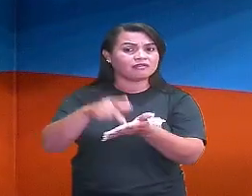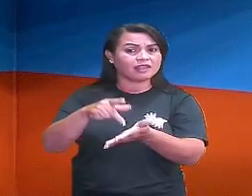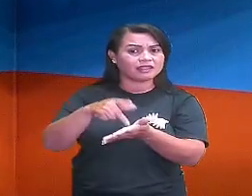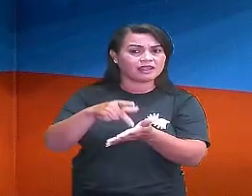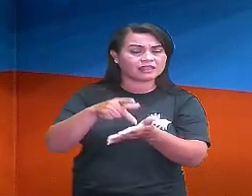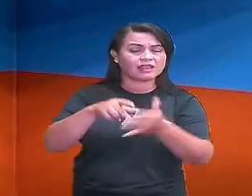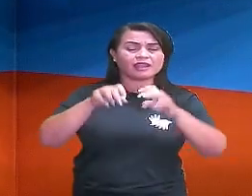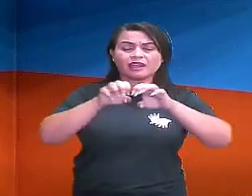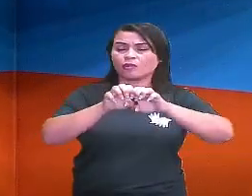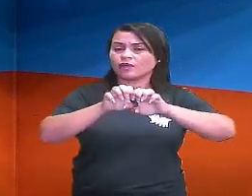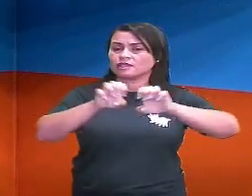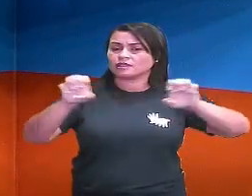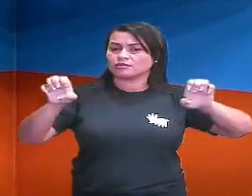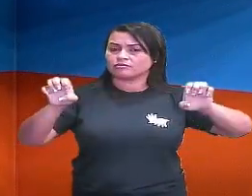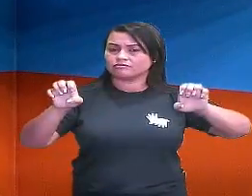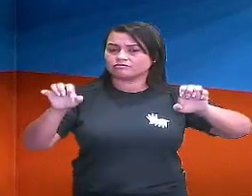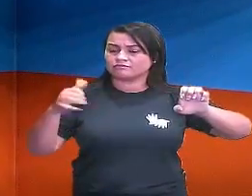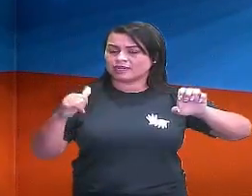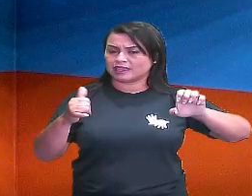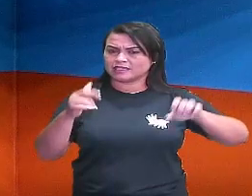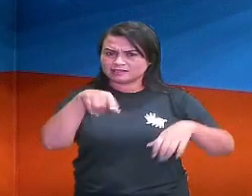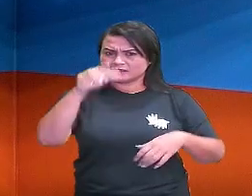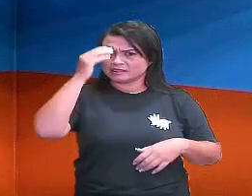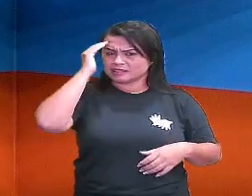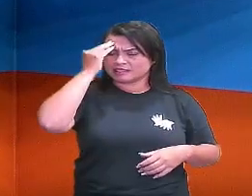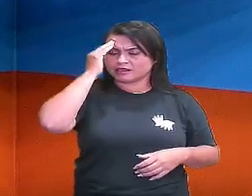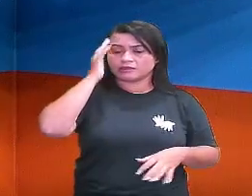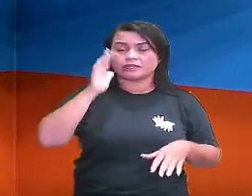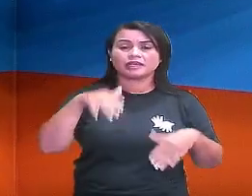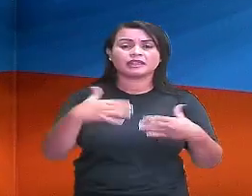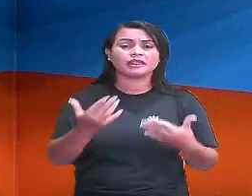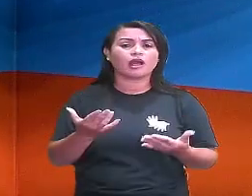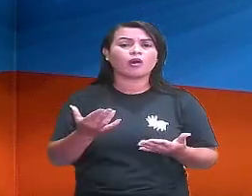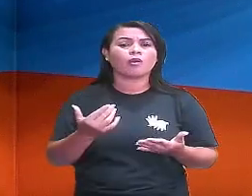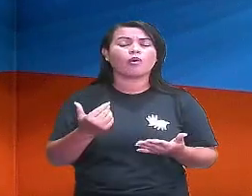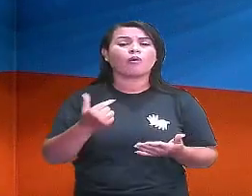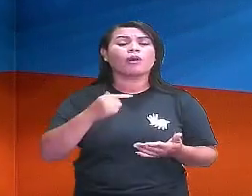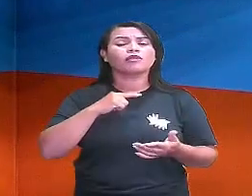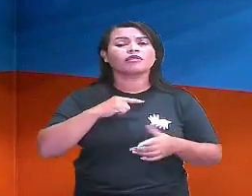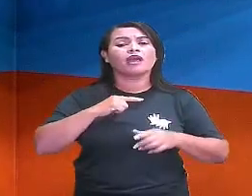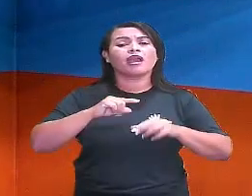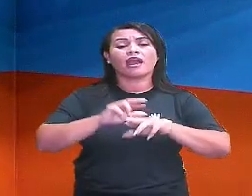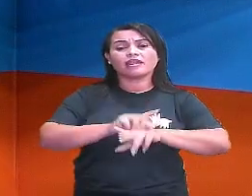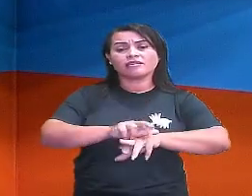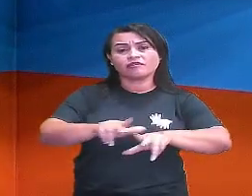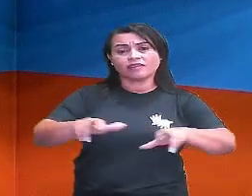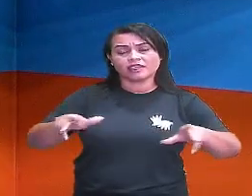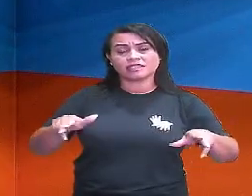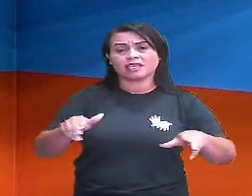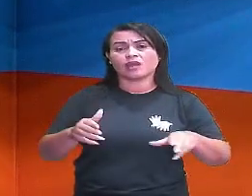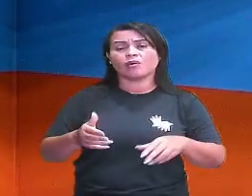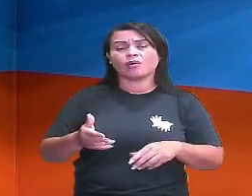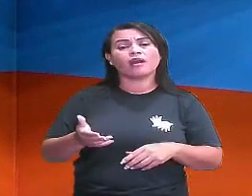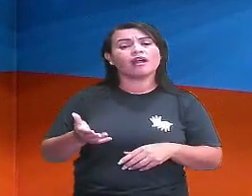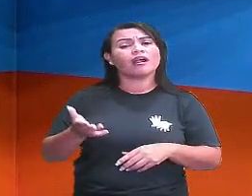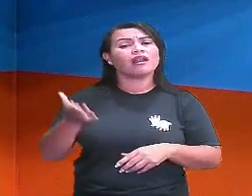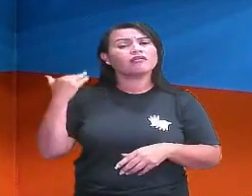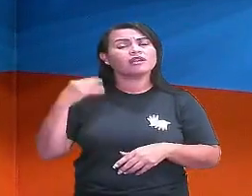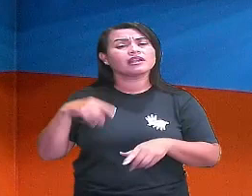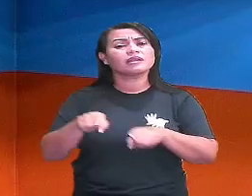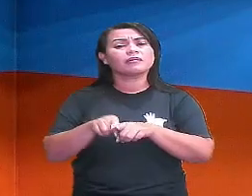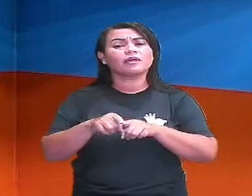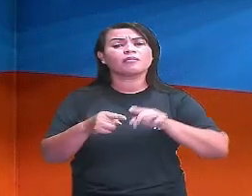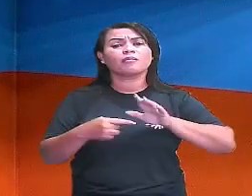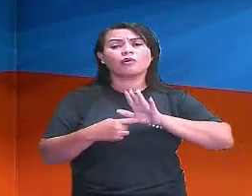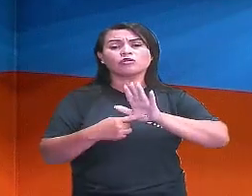aquela equação. Beleza? Deu para entender? Aí, quando eu trabalho com variável lá em expressão algébrica, eu trabalho naquela